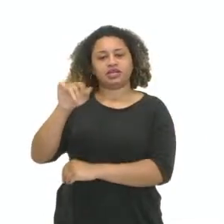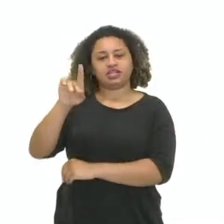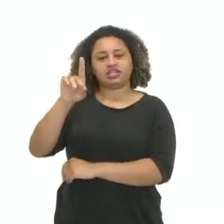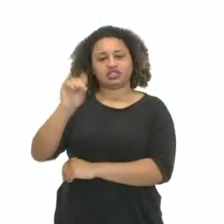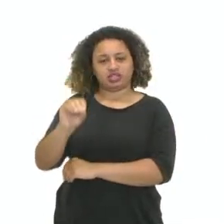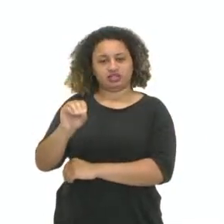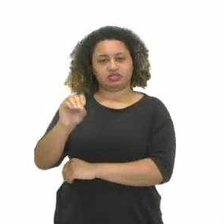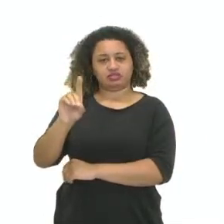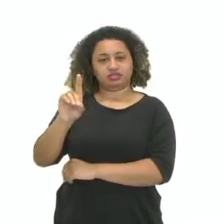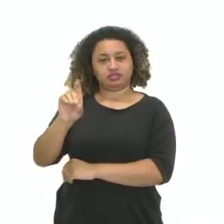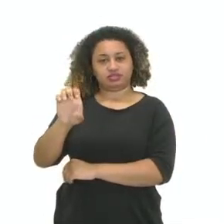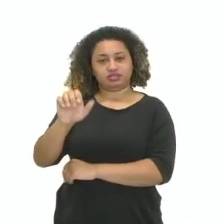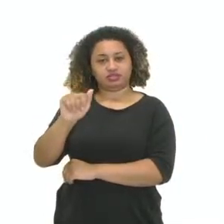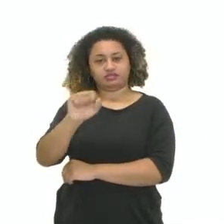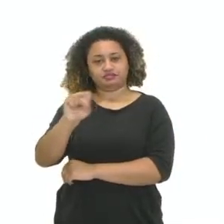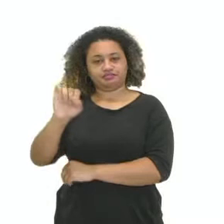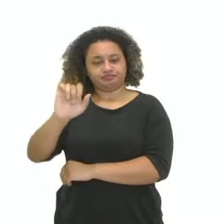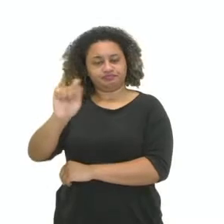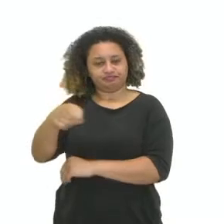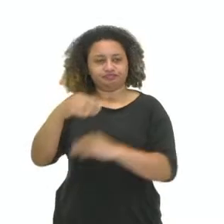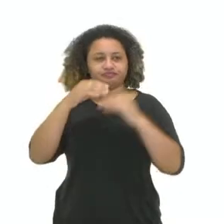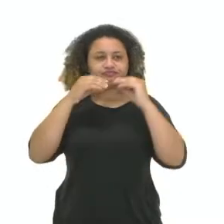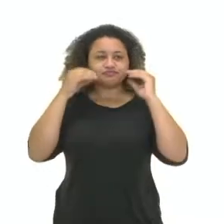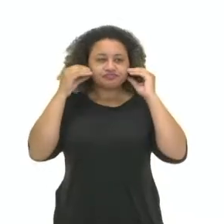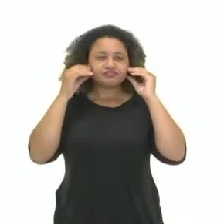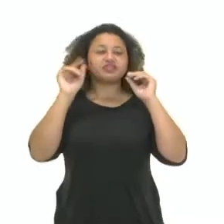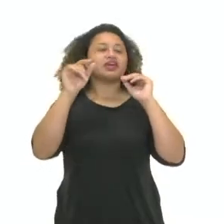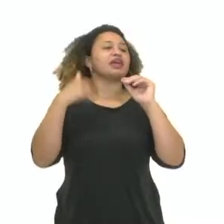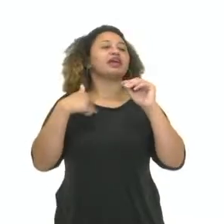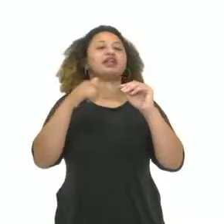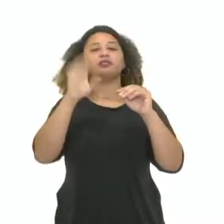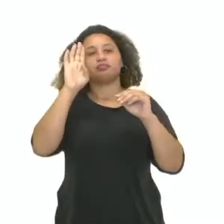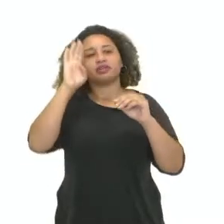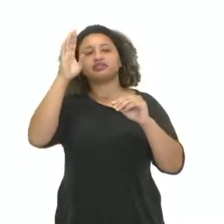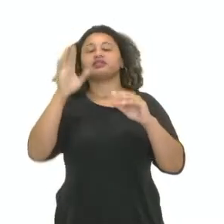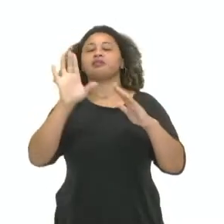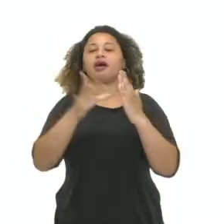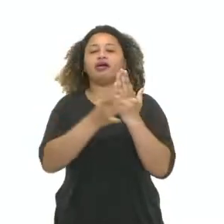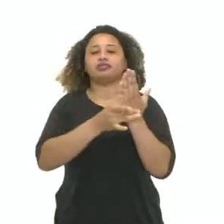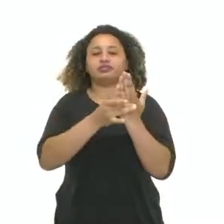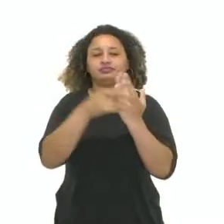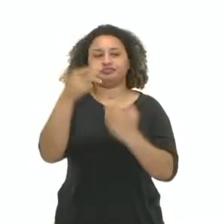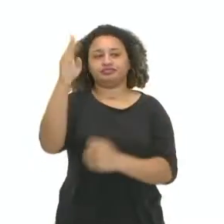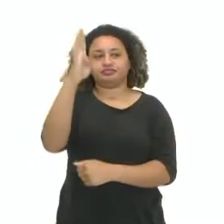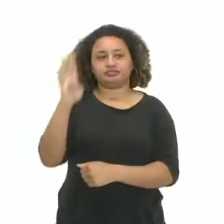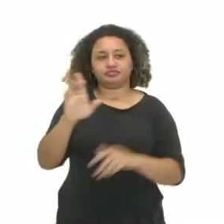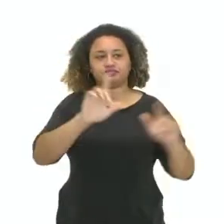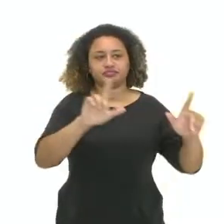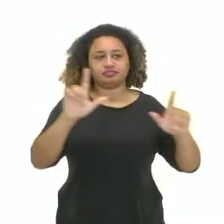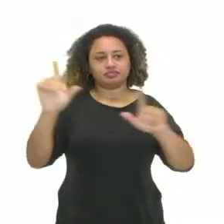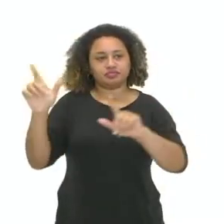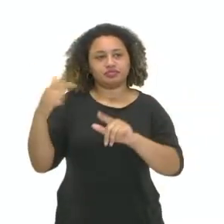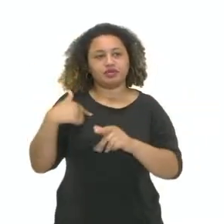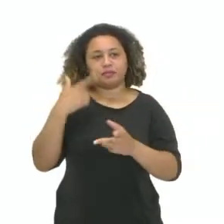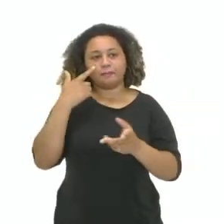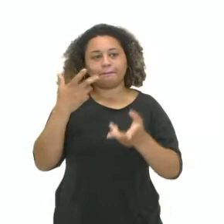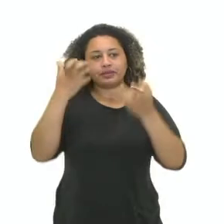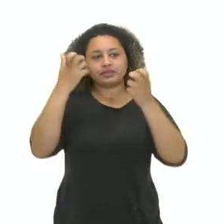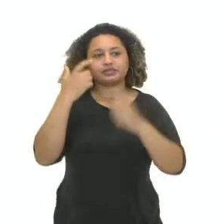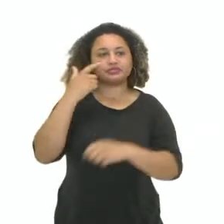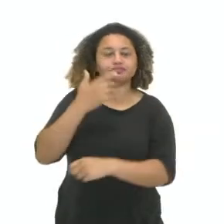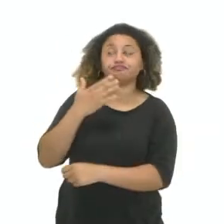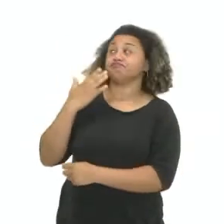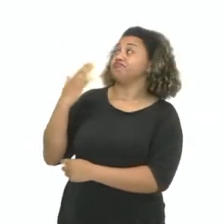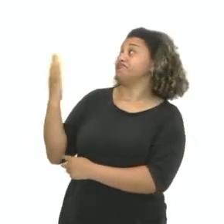realismo brasileiro. Então, Quincas Borba, Dom Casmurro, Memórias Póstumas de Brás Cubas